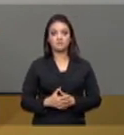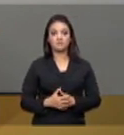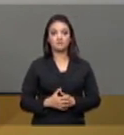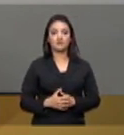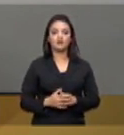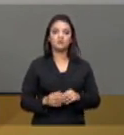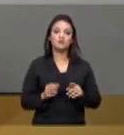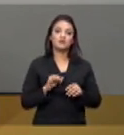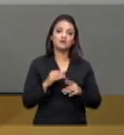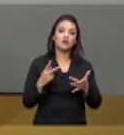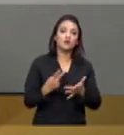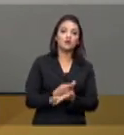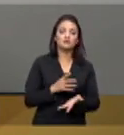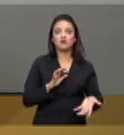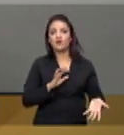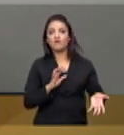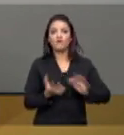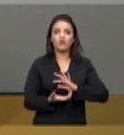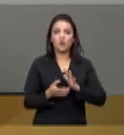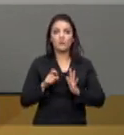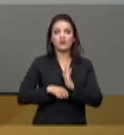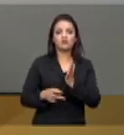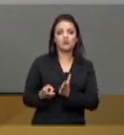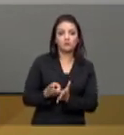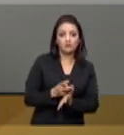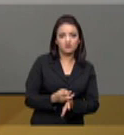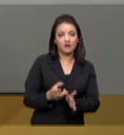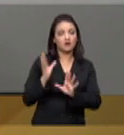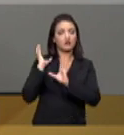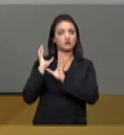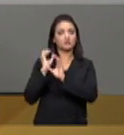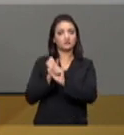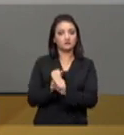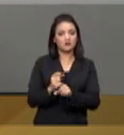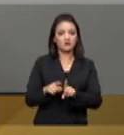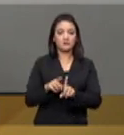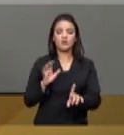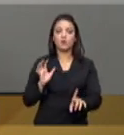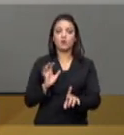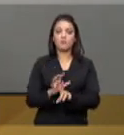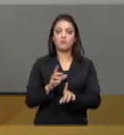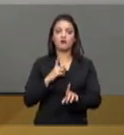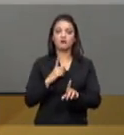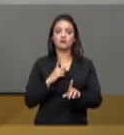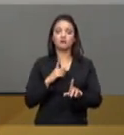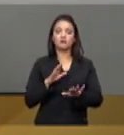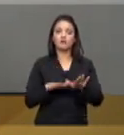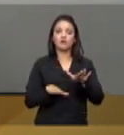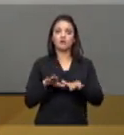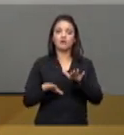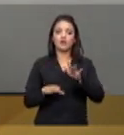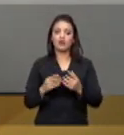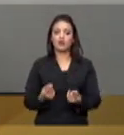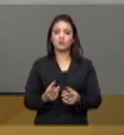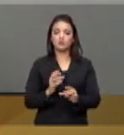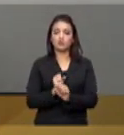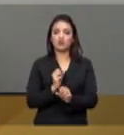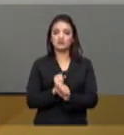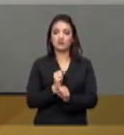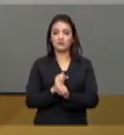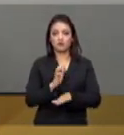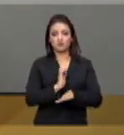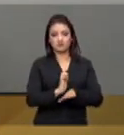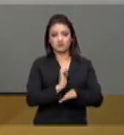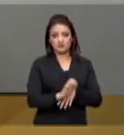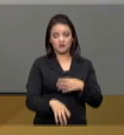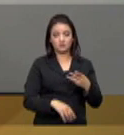reforma tributária com efeitos retroativos, no gravoso impacto no equilíbrio orçamentário e financeiro dos estados,